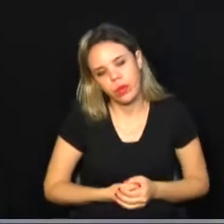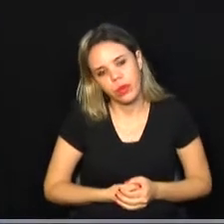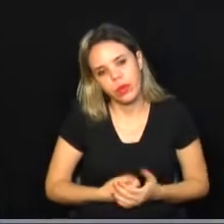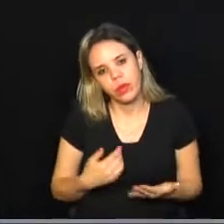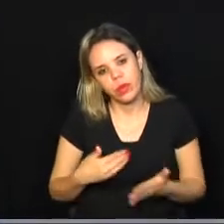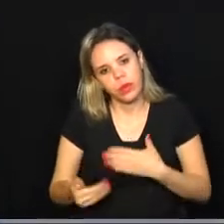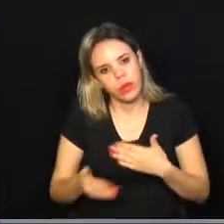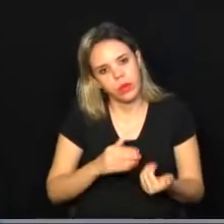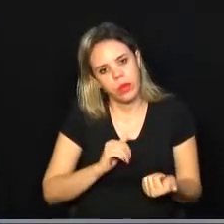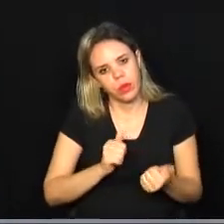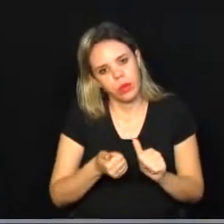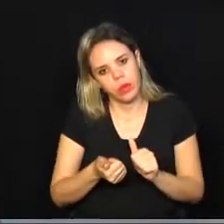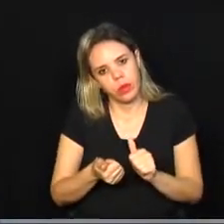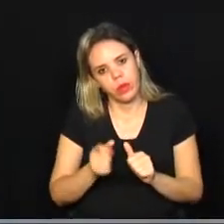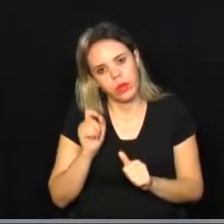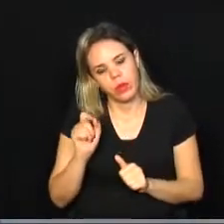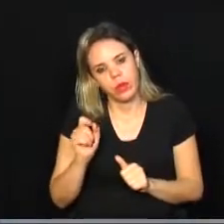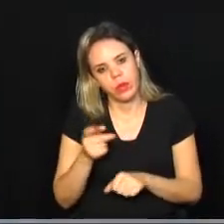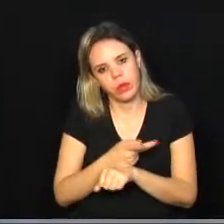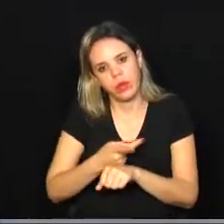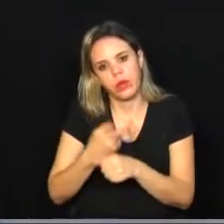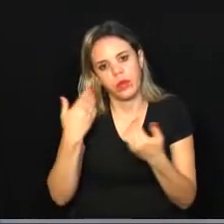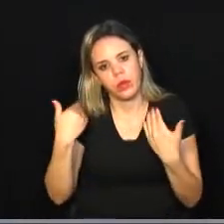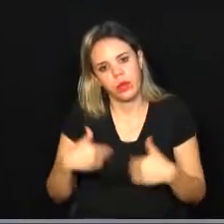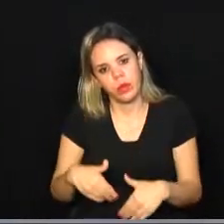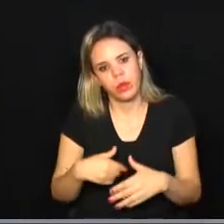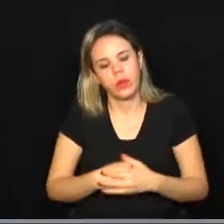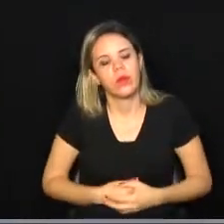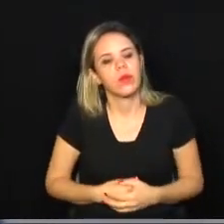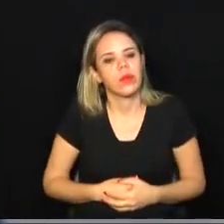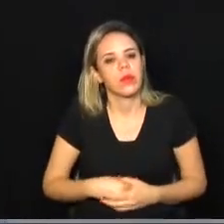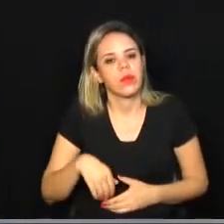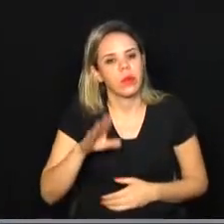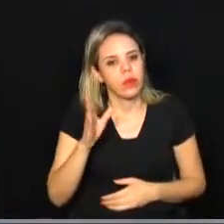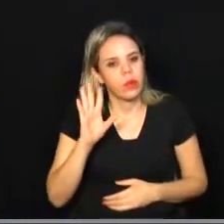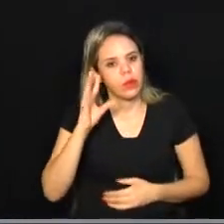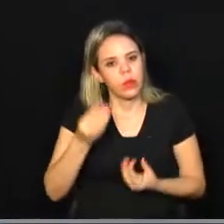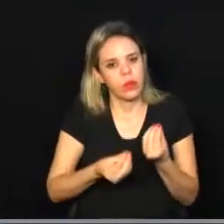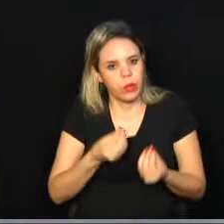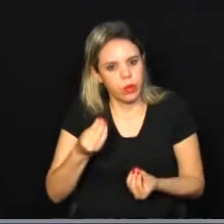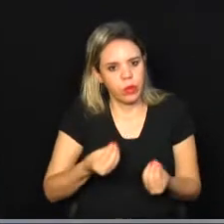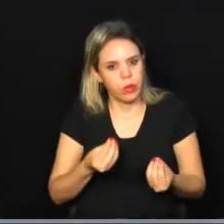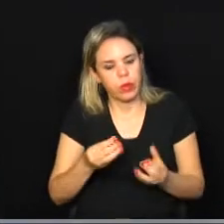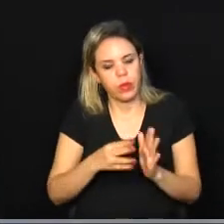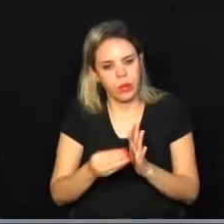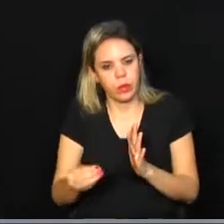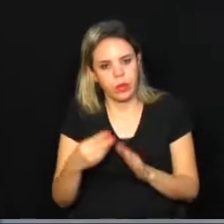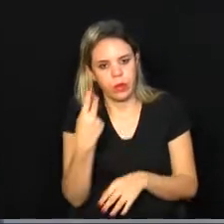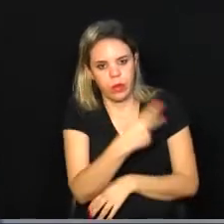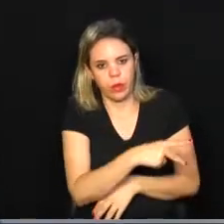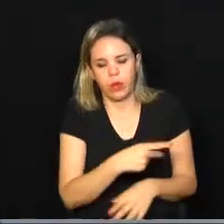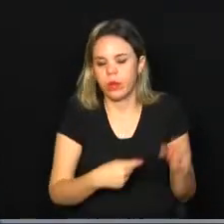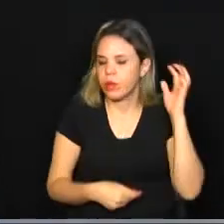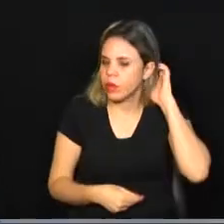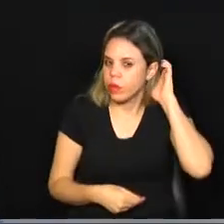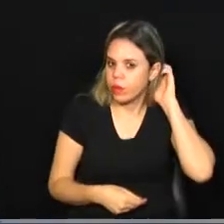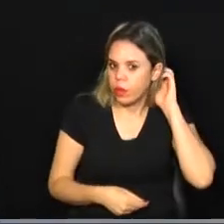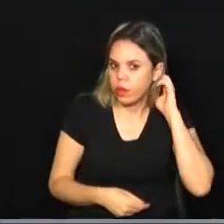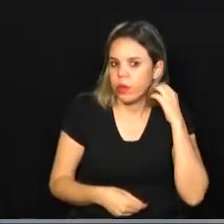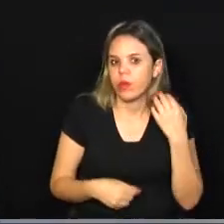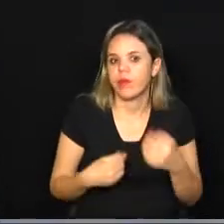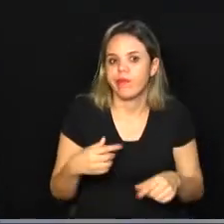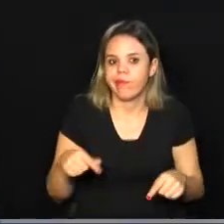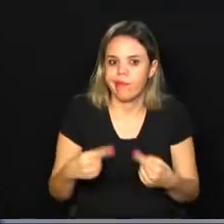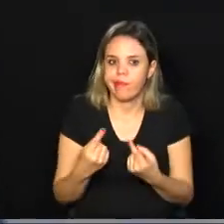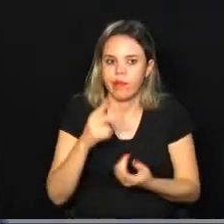qualquer atleta que me procura, eu busco entender a modalidade dele. E aí é um desafio